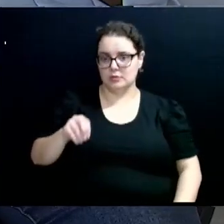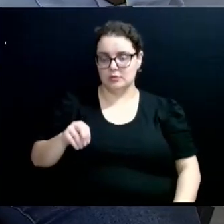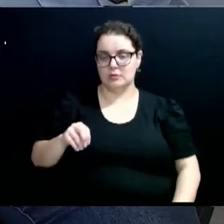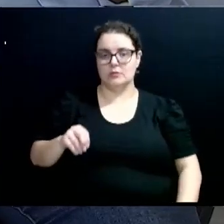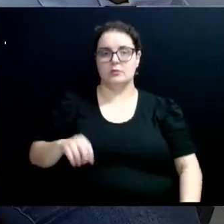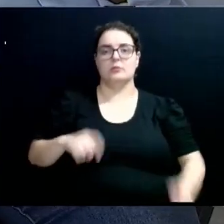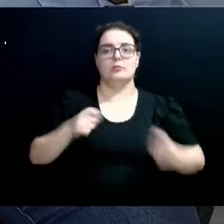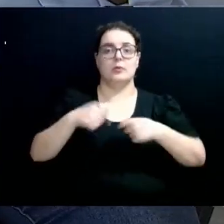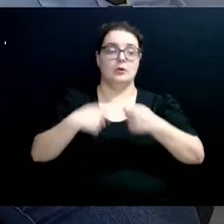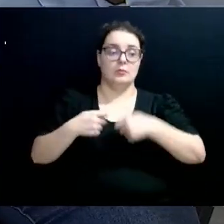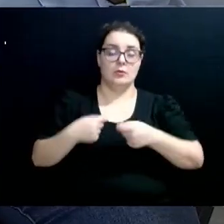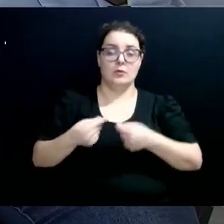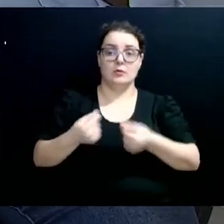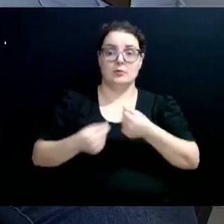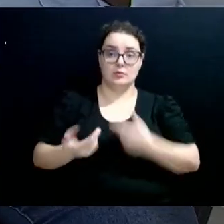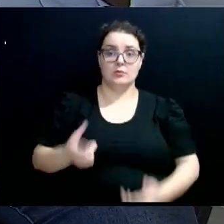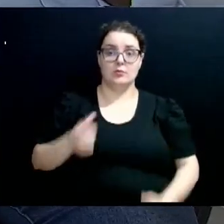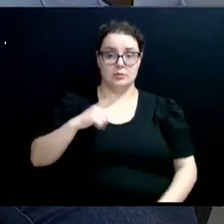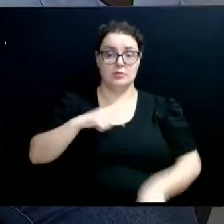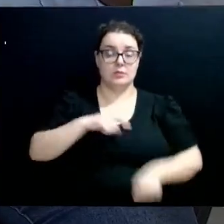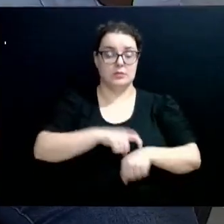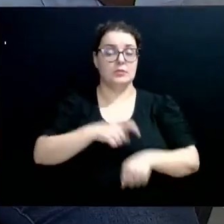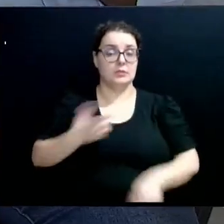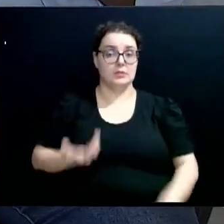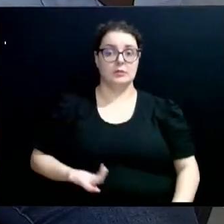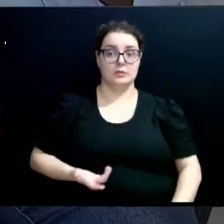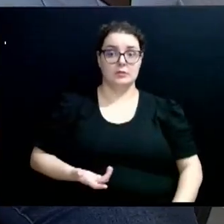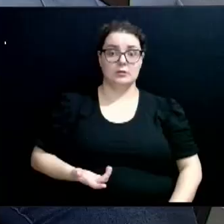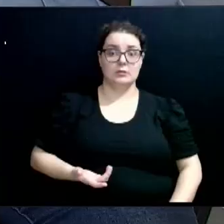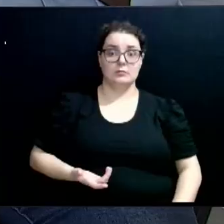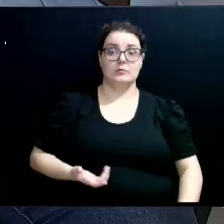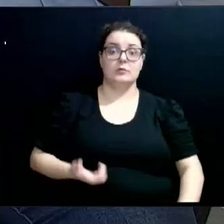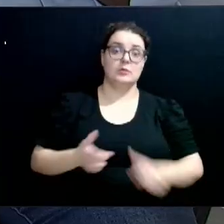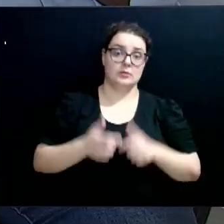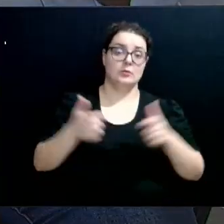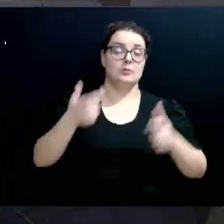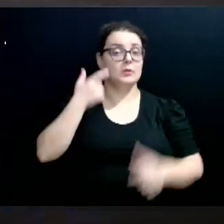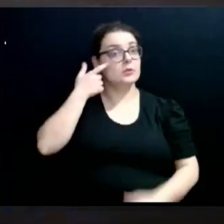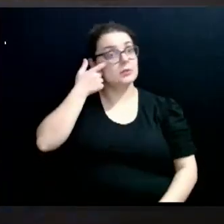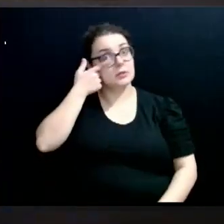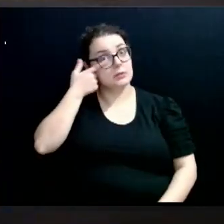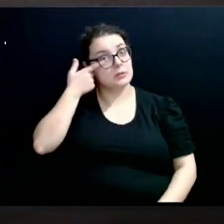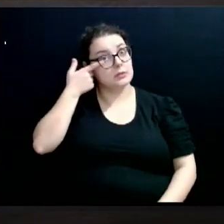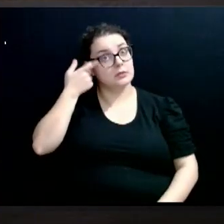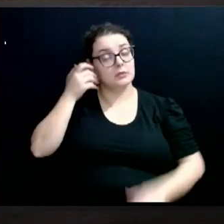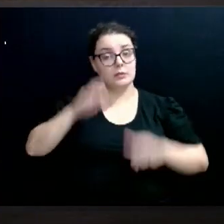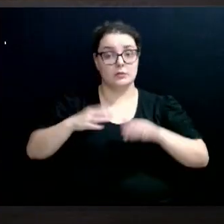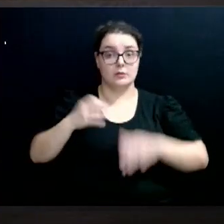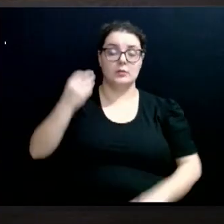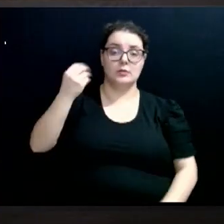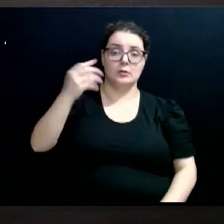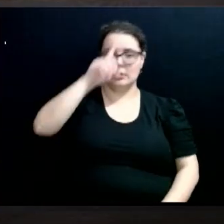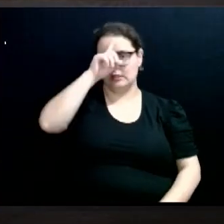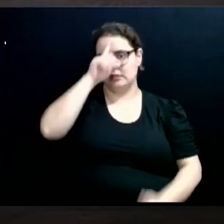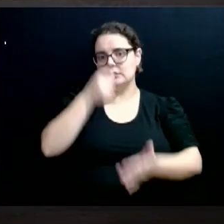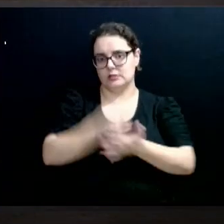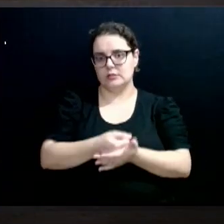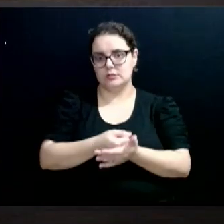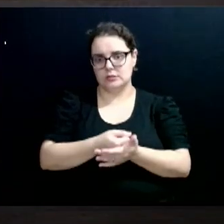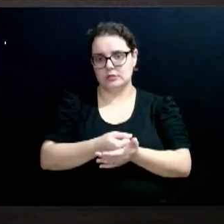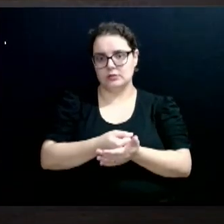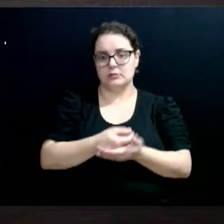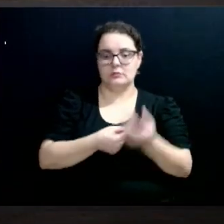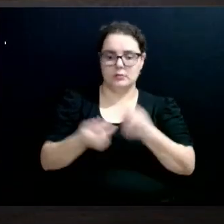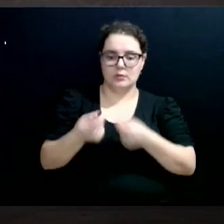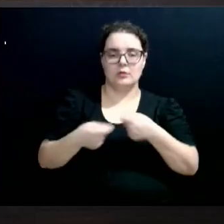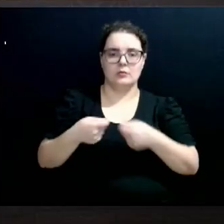intensificam, a capacidade de negociação, quando você tem tempo, isso aumenta. Então, muitas vezes, uma viagem ela é